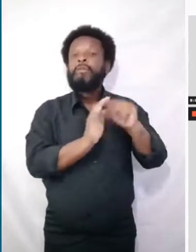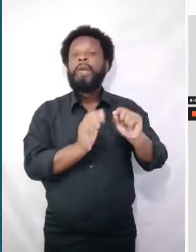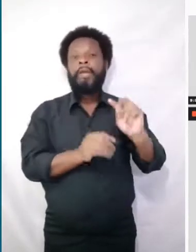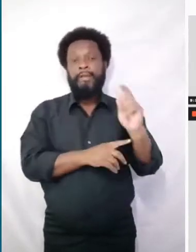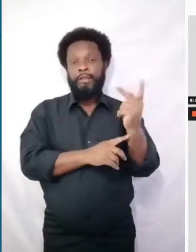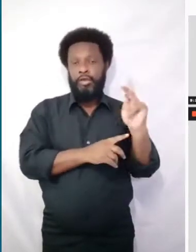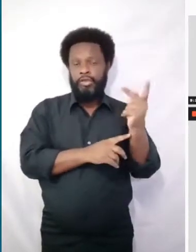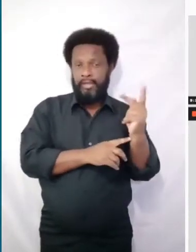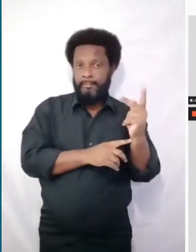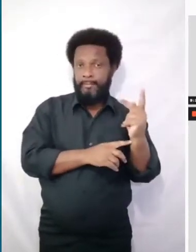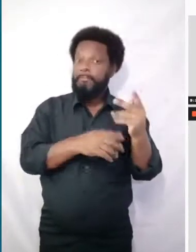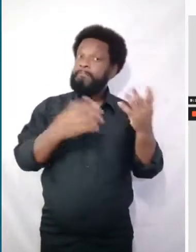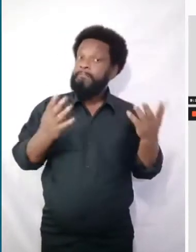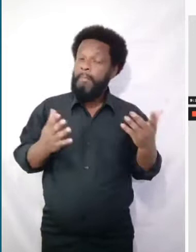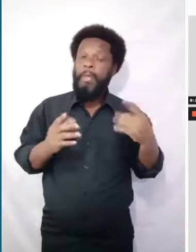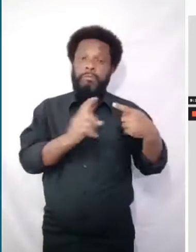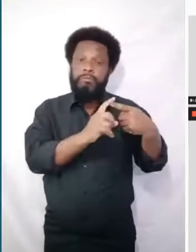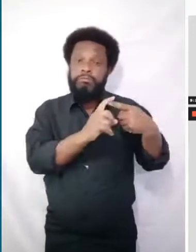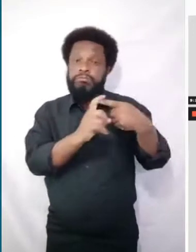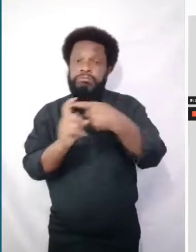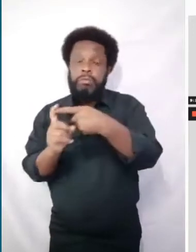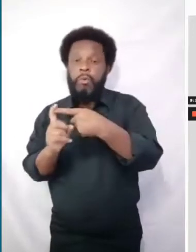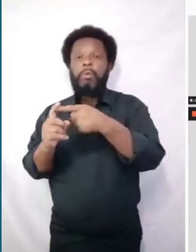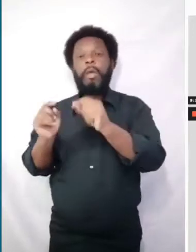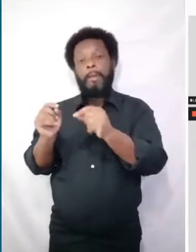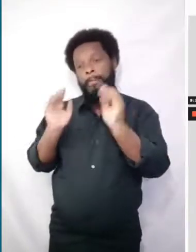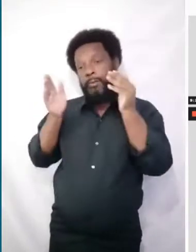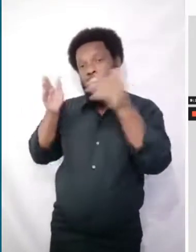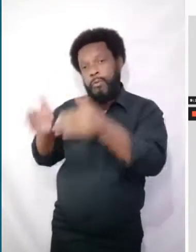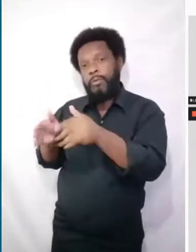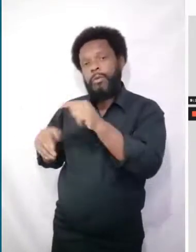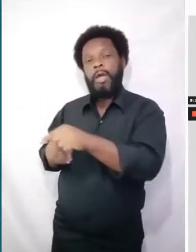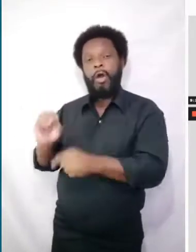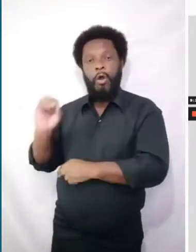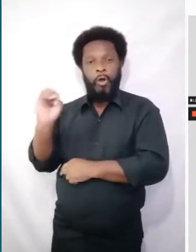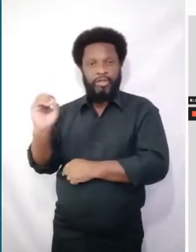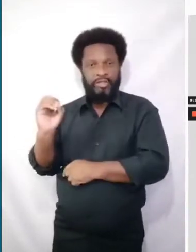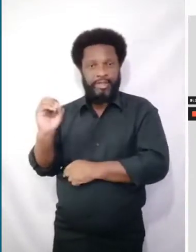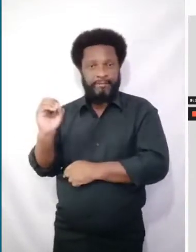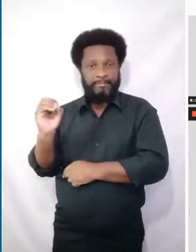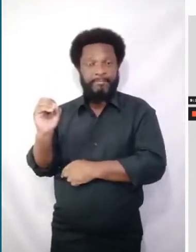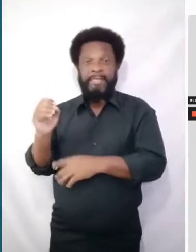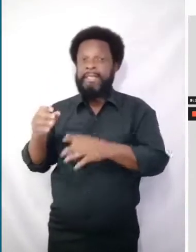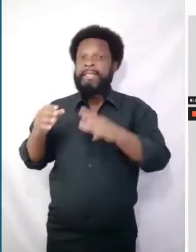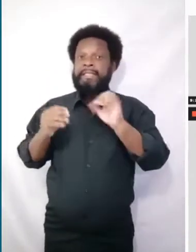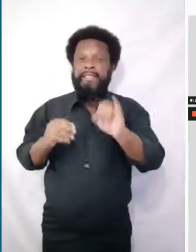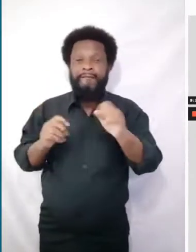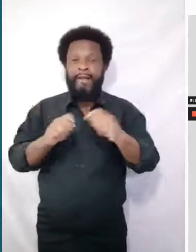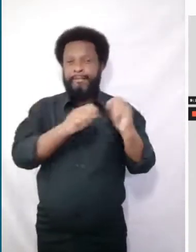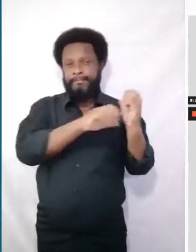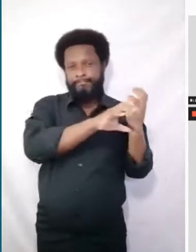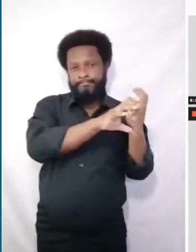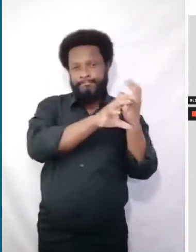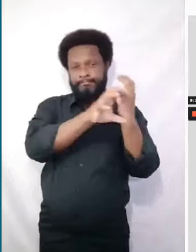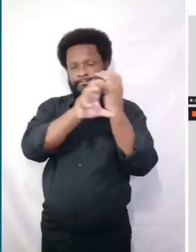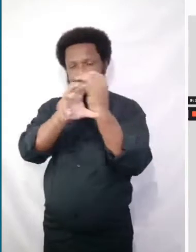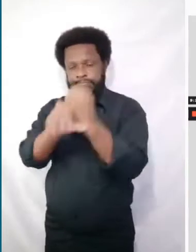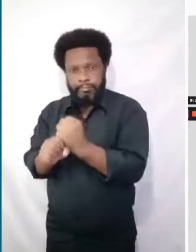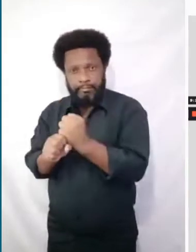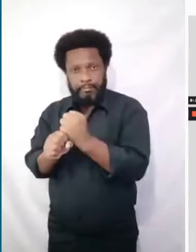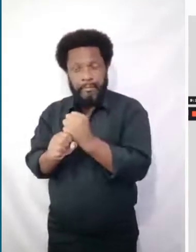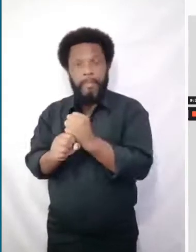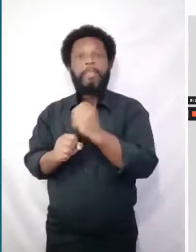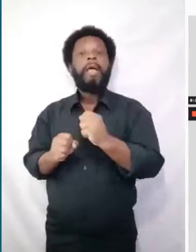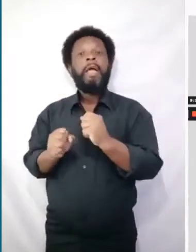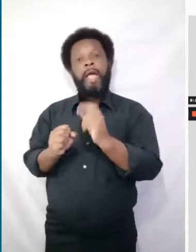as cargas parciais positivas vão estar em cima do hidrogênio. Logo, o vetor momento de polo em cada ligação vai estar apontando para o oxigênio.